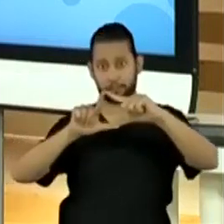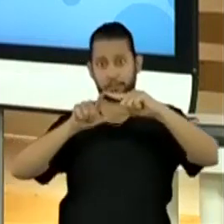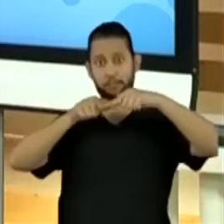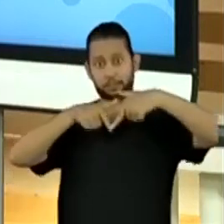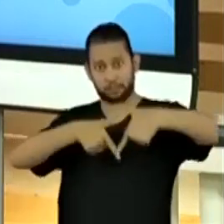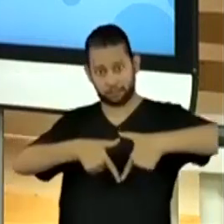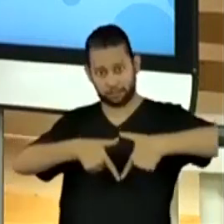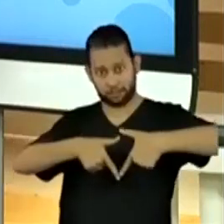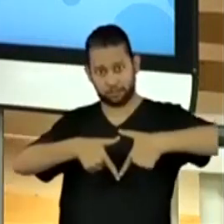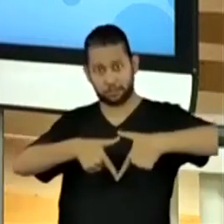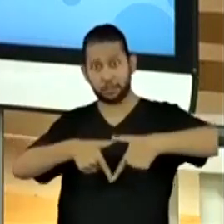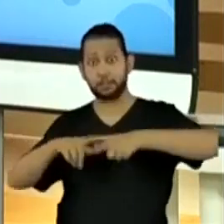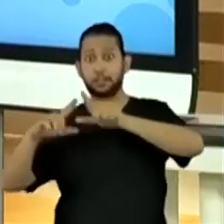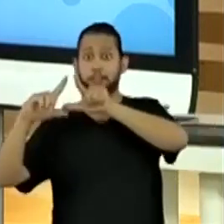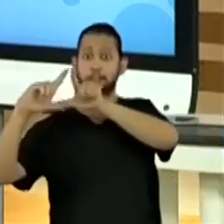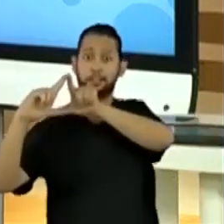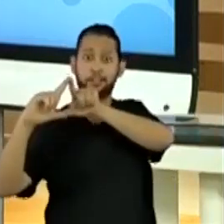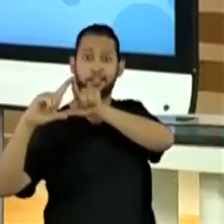e aqui, ó,